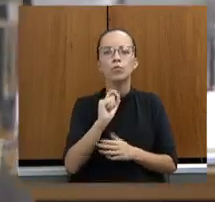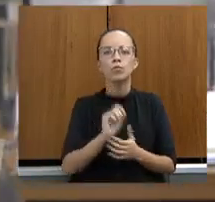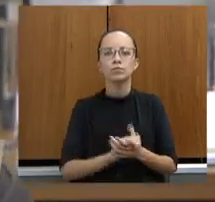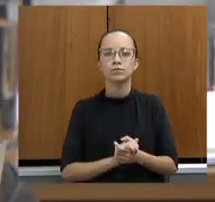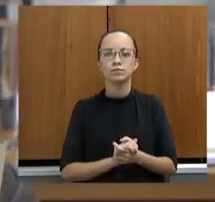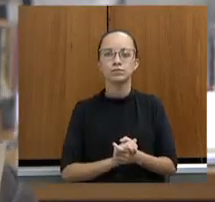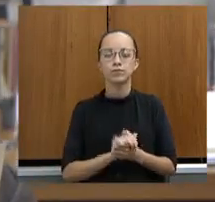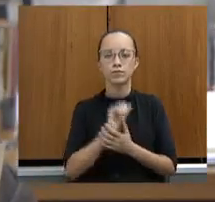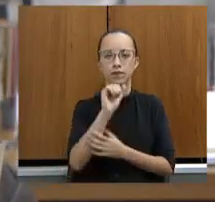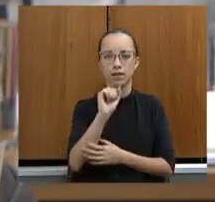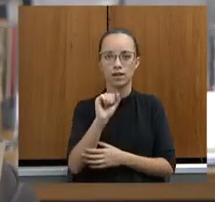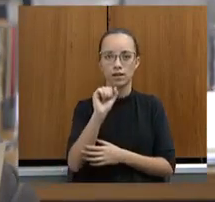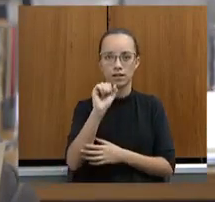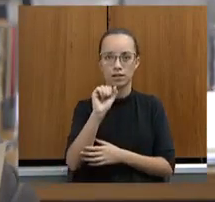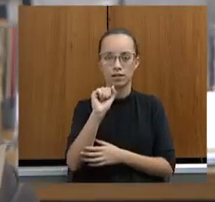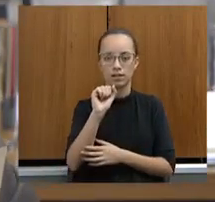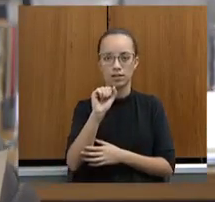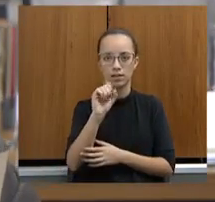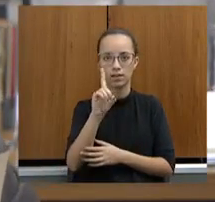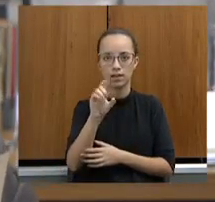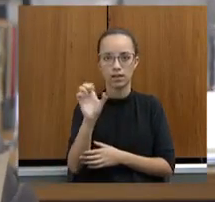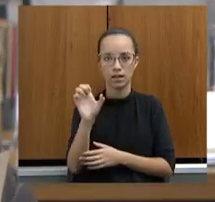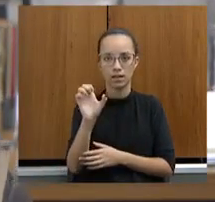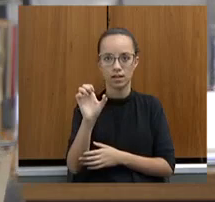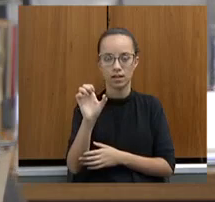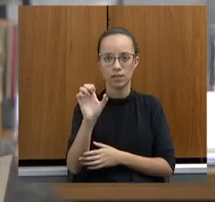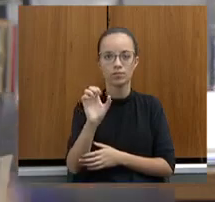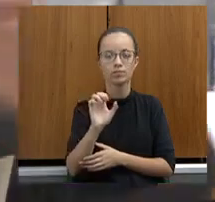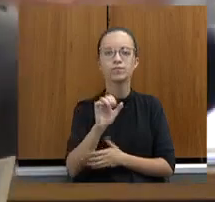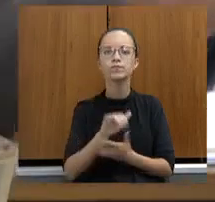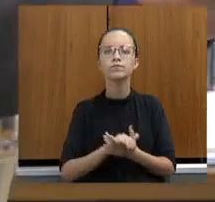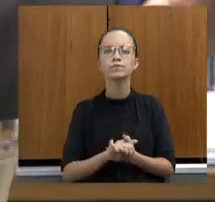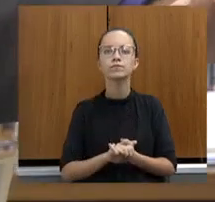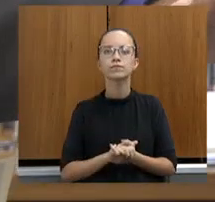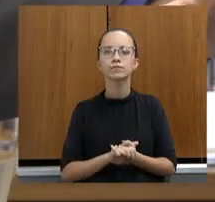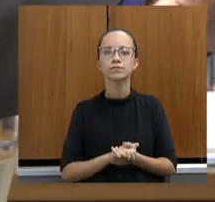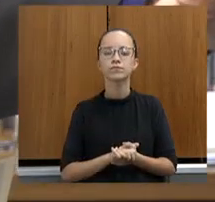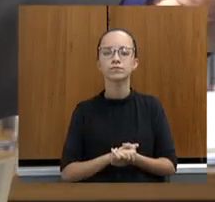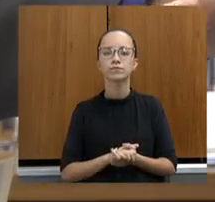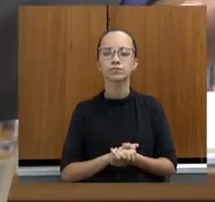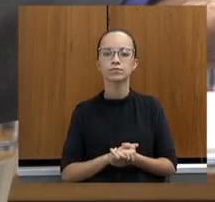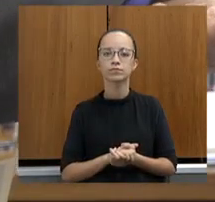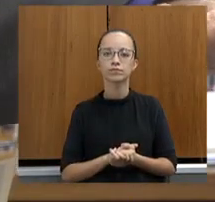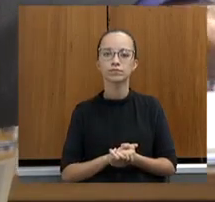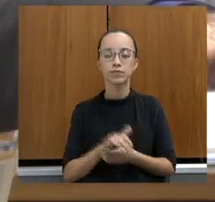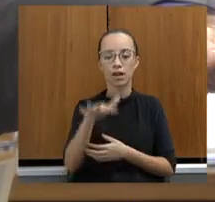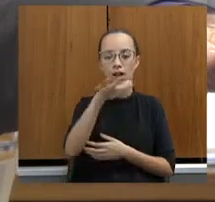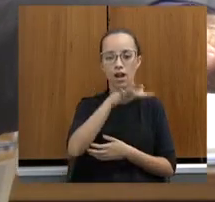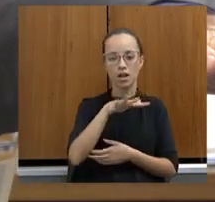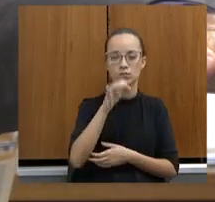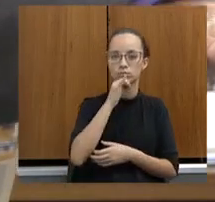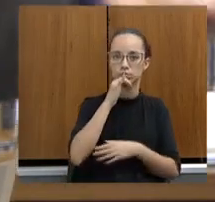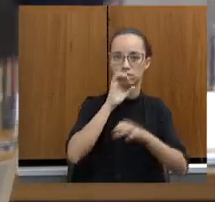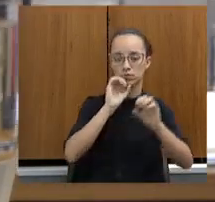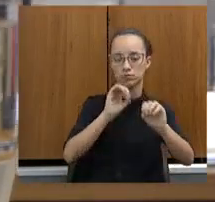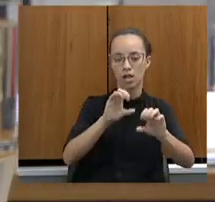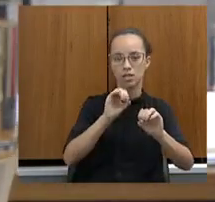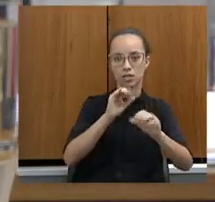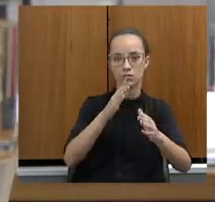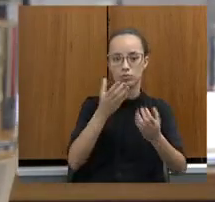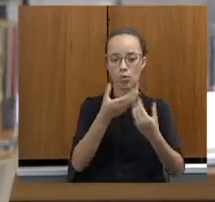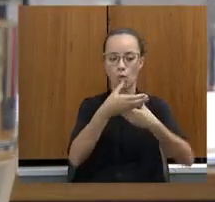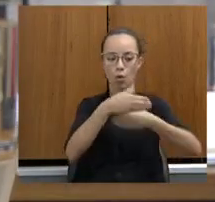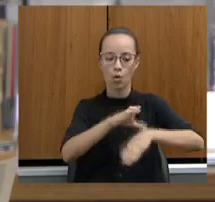do ade que ele trouxe de outra carreira então ele é da área de educação passou